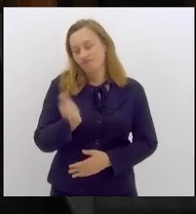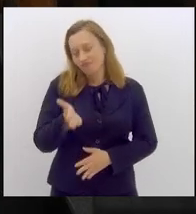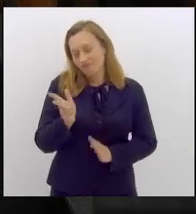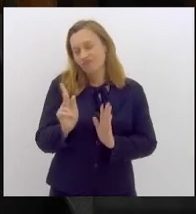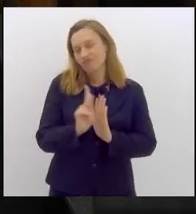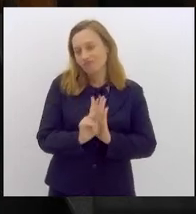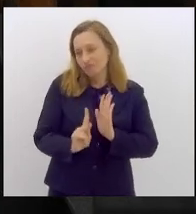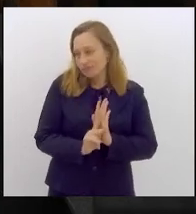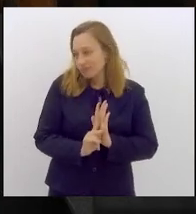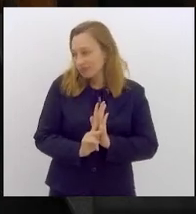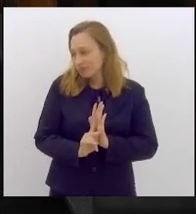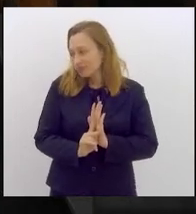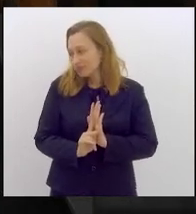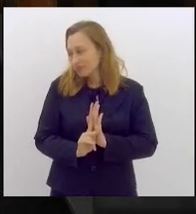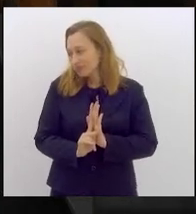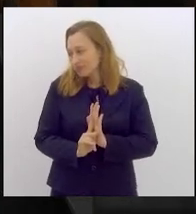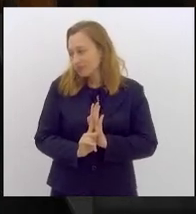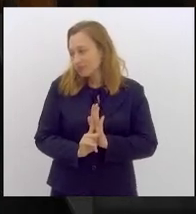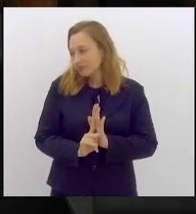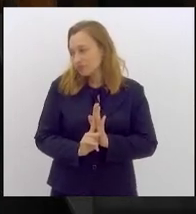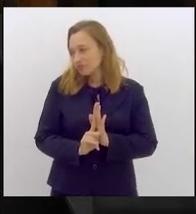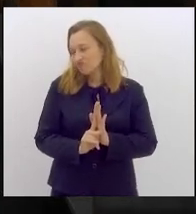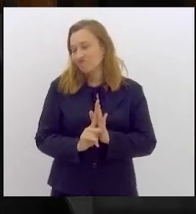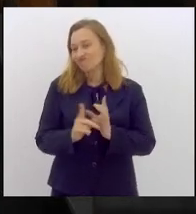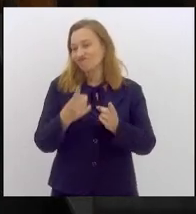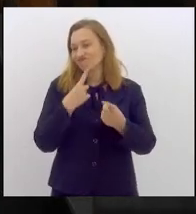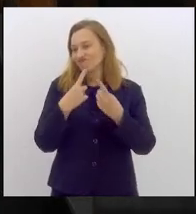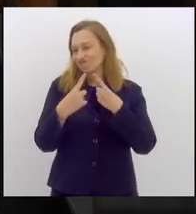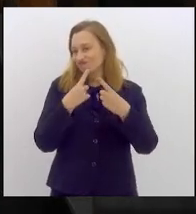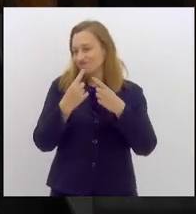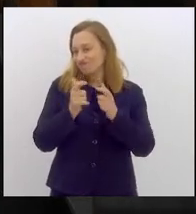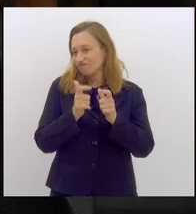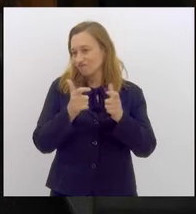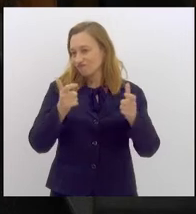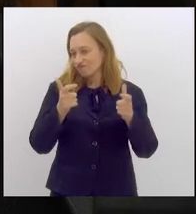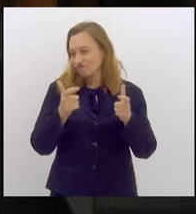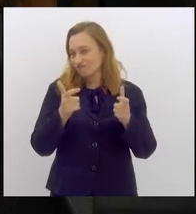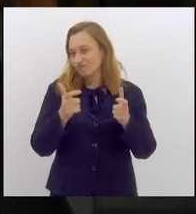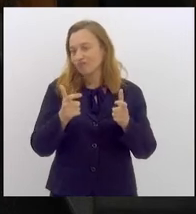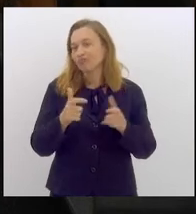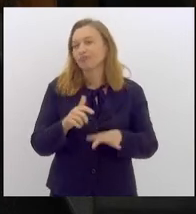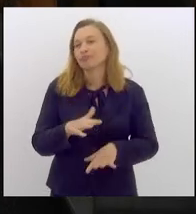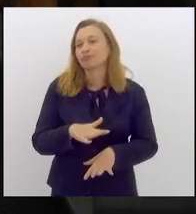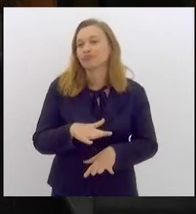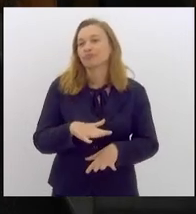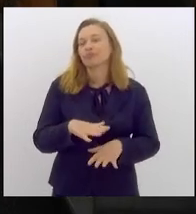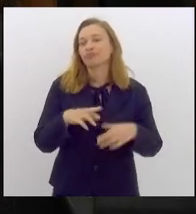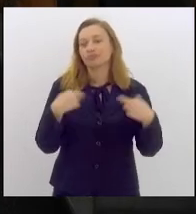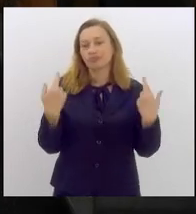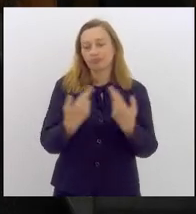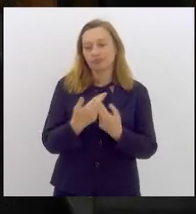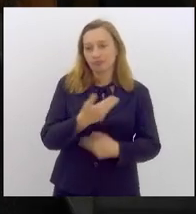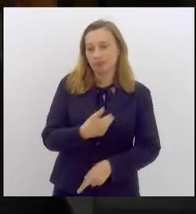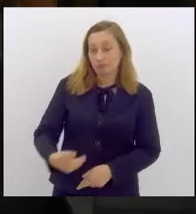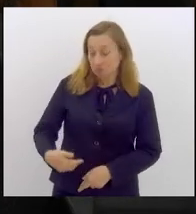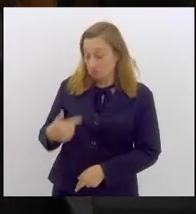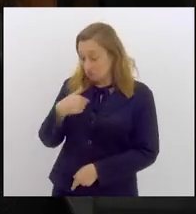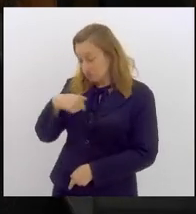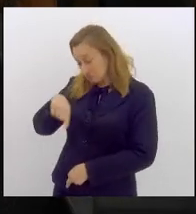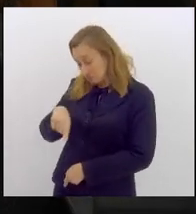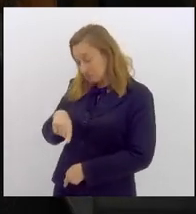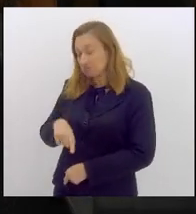alvo de uma grande polêmica em audiência pública, que eu estava presente,